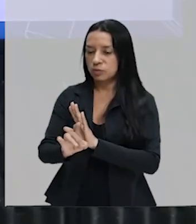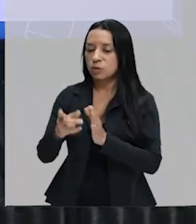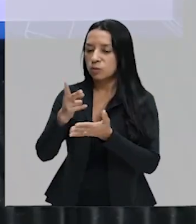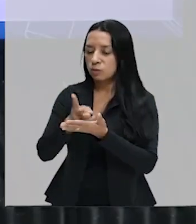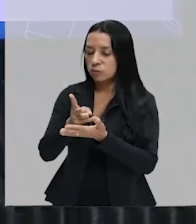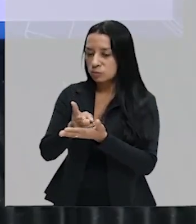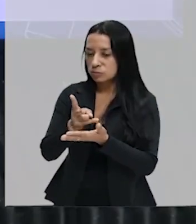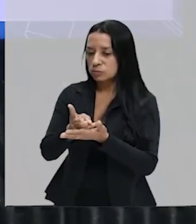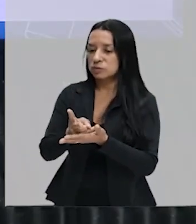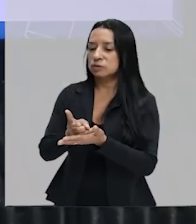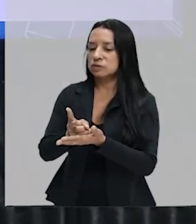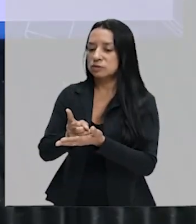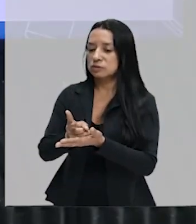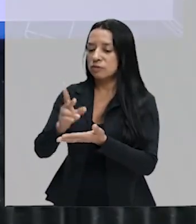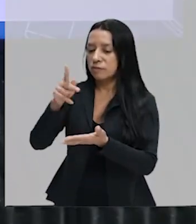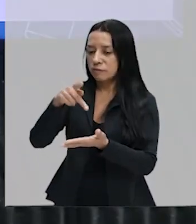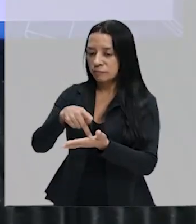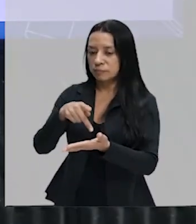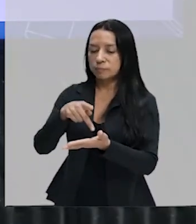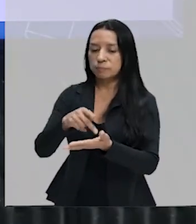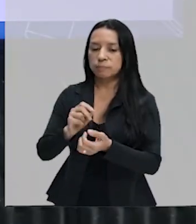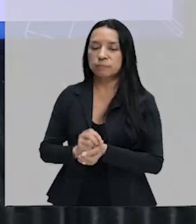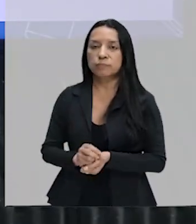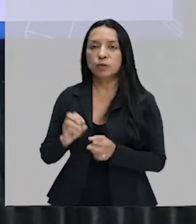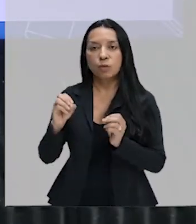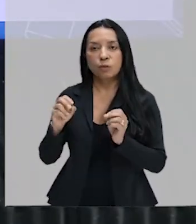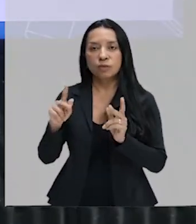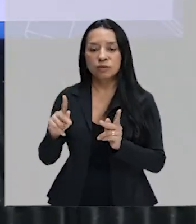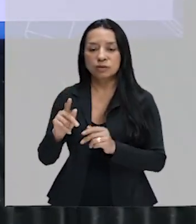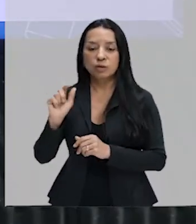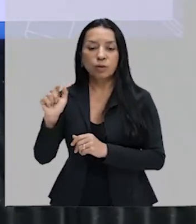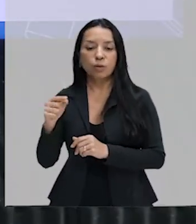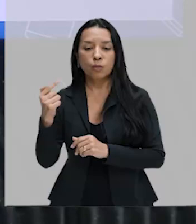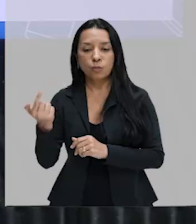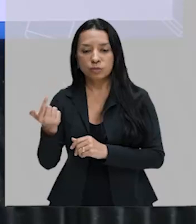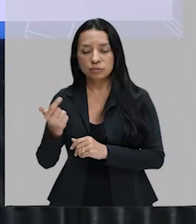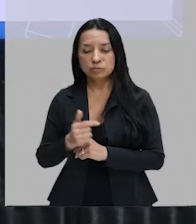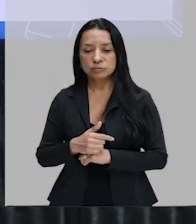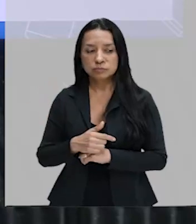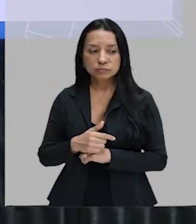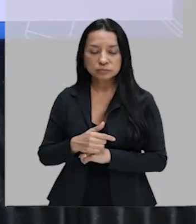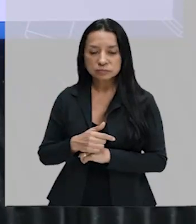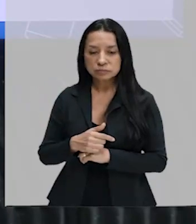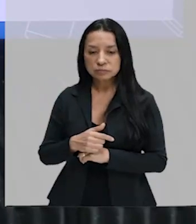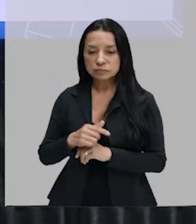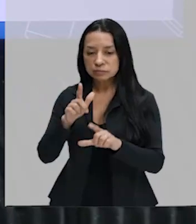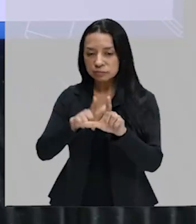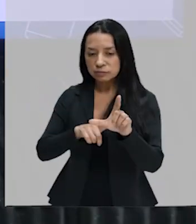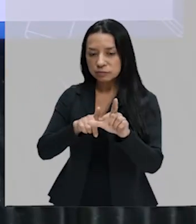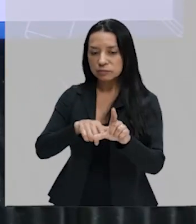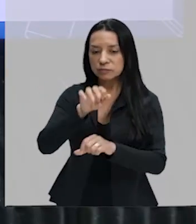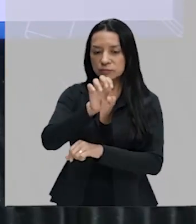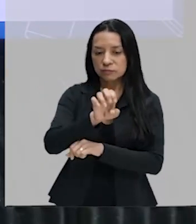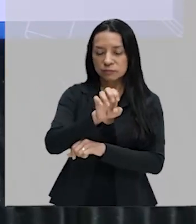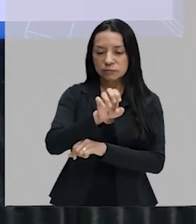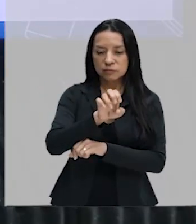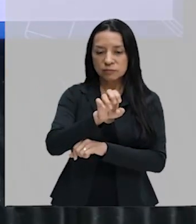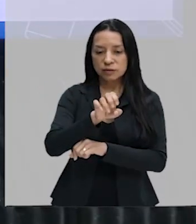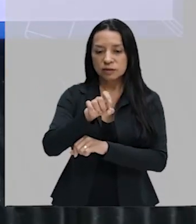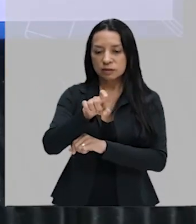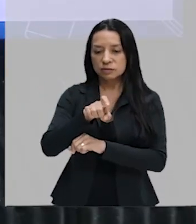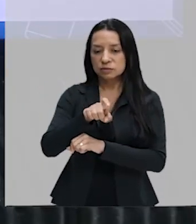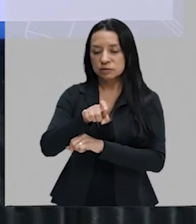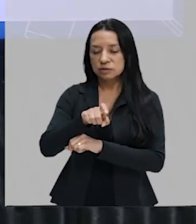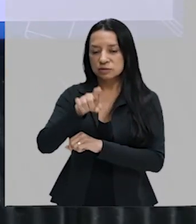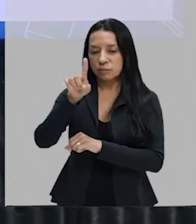continuaria sendo verdadeira, tá bom? A próxima afirmação aqui na letra E, aonde está sendo